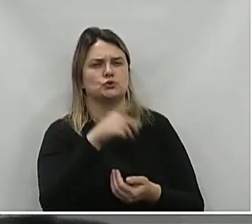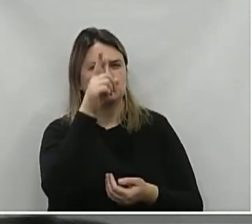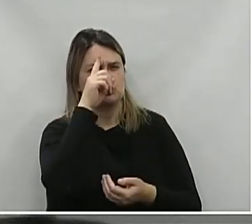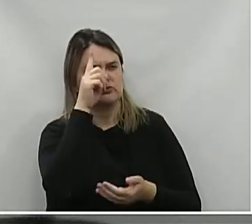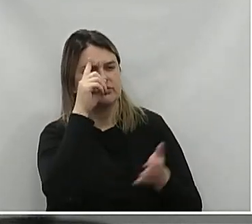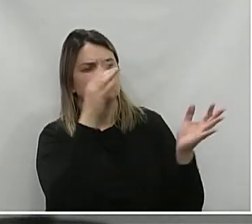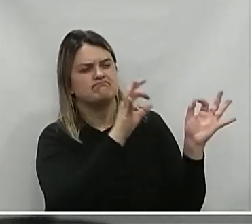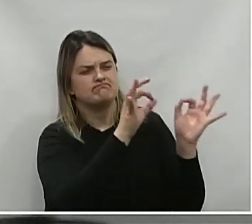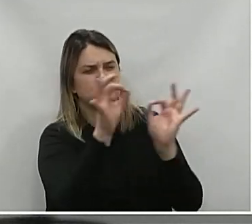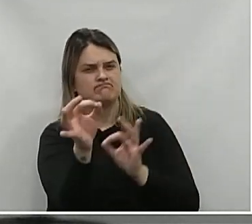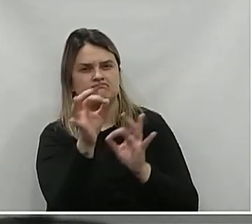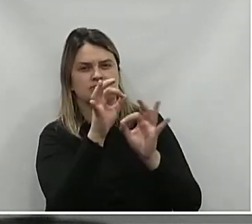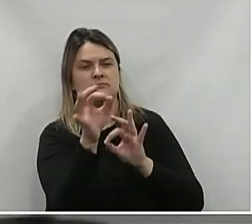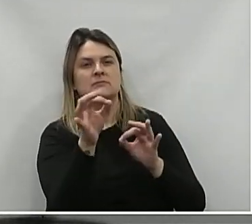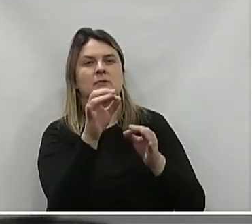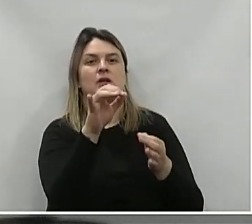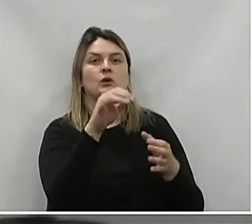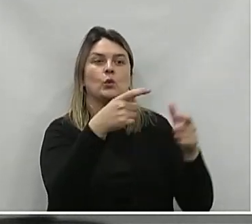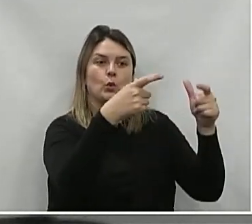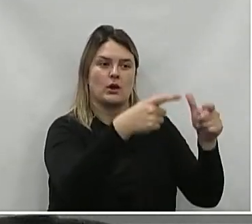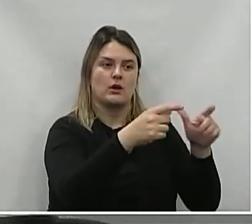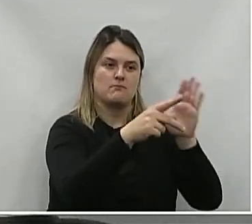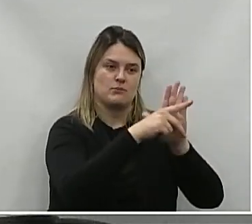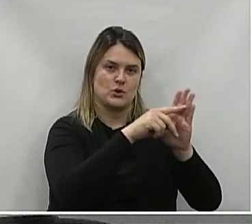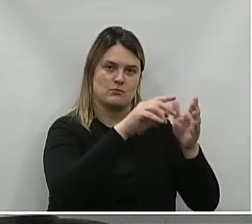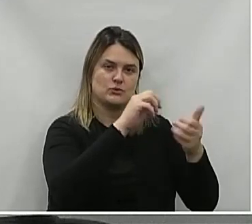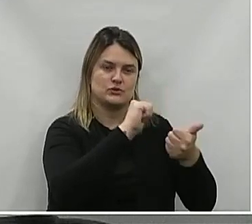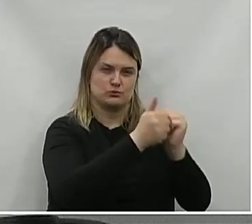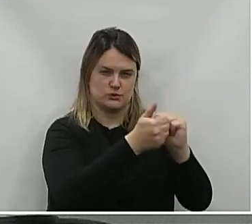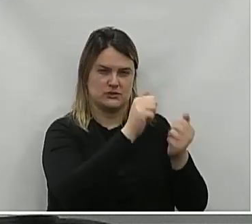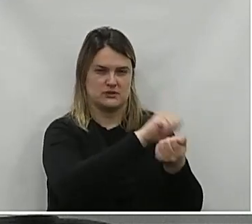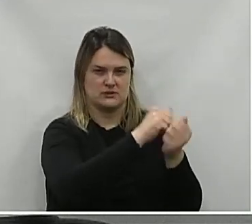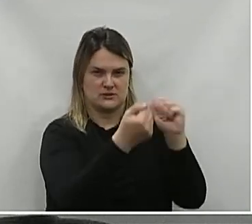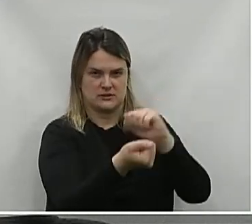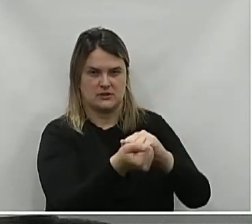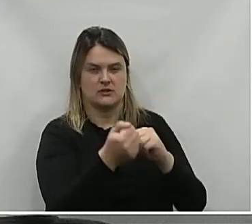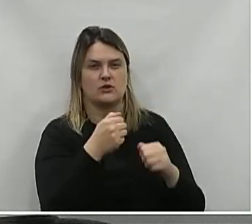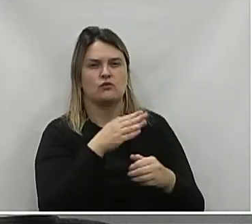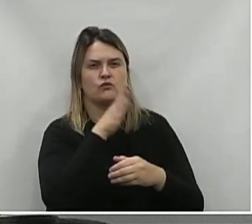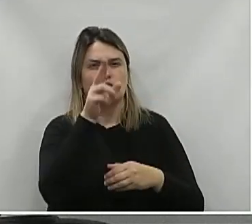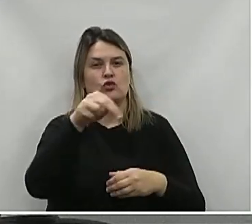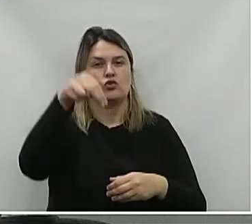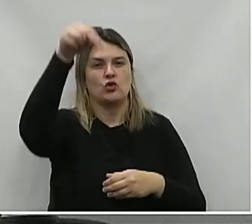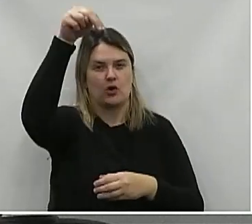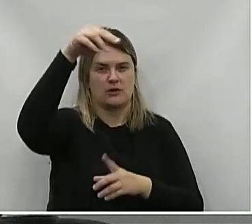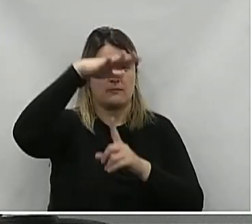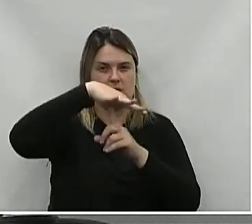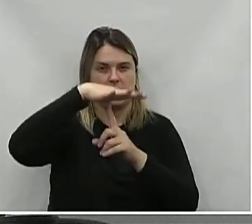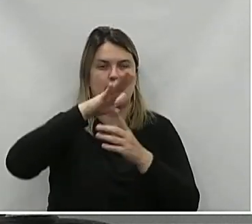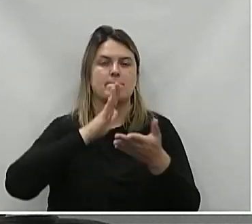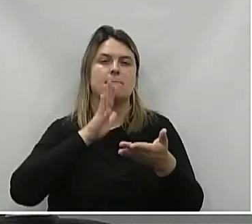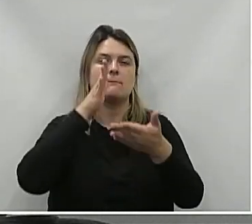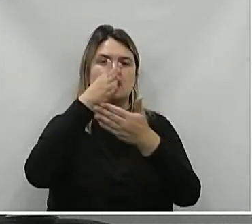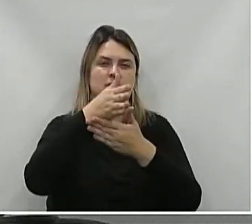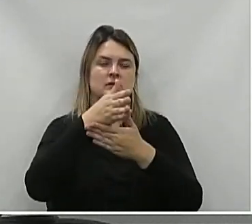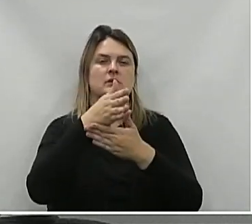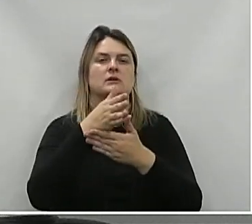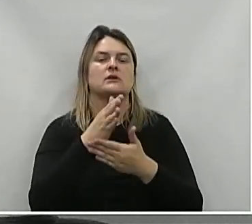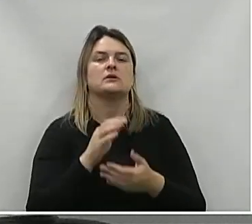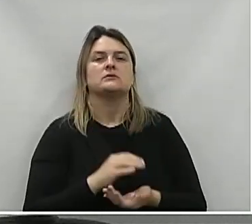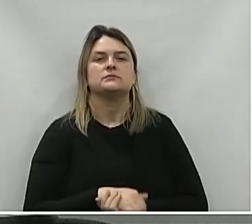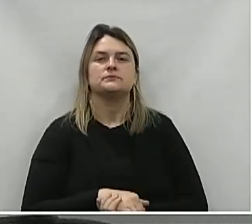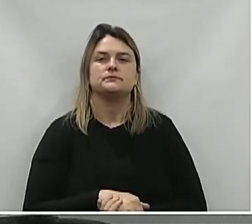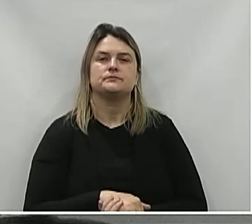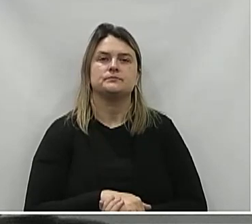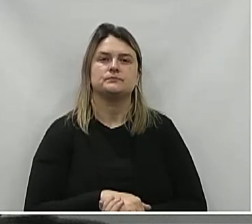dia o nosso centro paralímpico, e recentemente eu estive em Jardim Alegre, no norte do Paraná, participando de um procedimento que